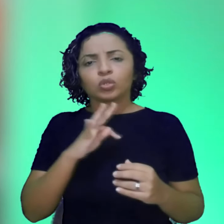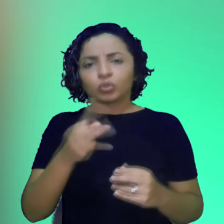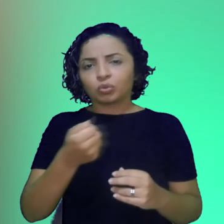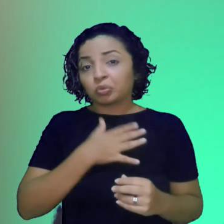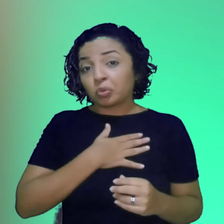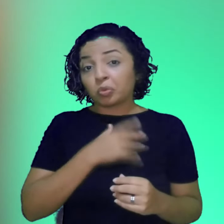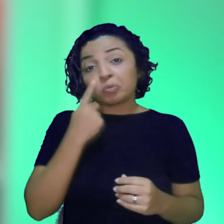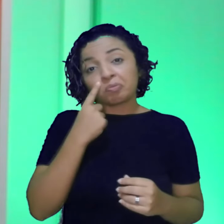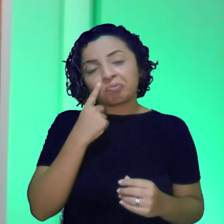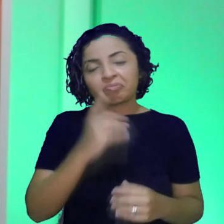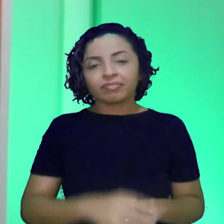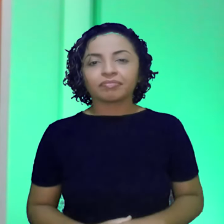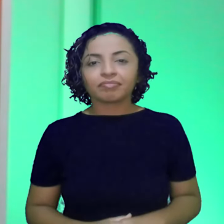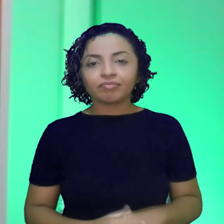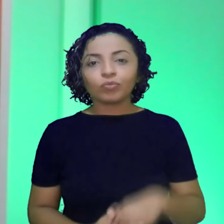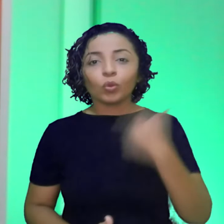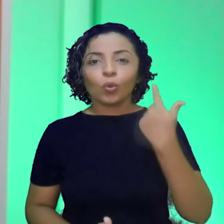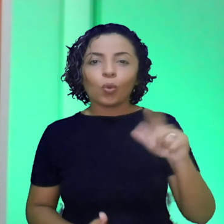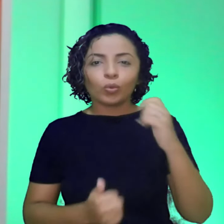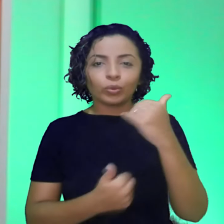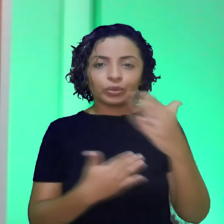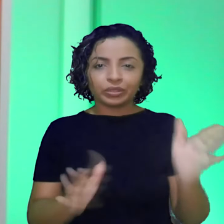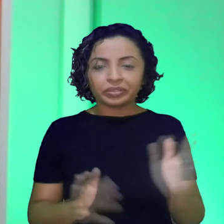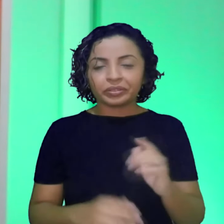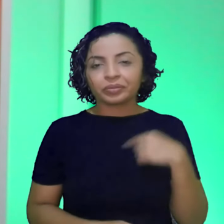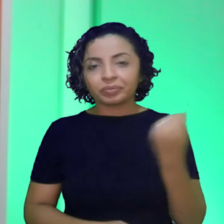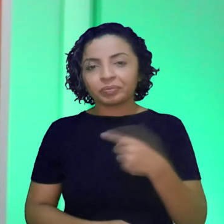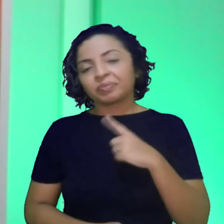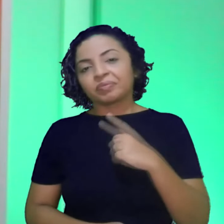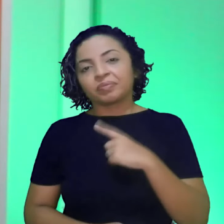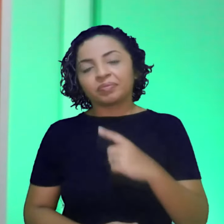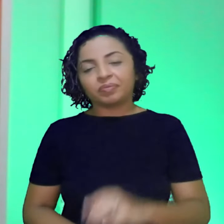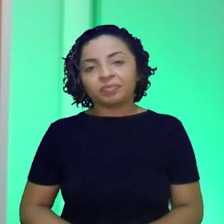agradável. Vamos ver. Na próxima caixa, o que é que nós temos aqui?